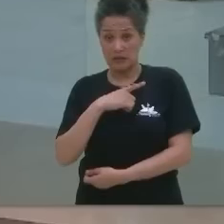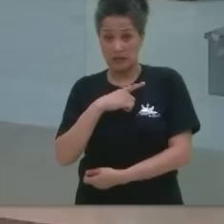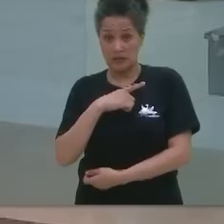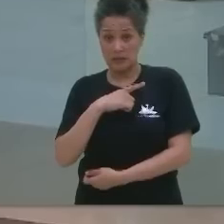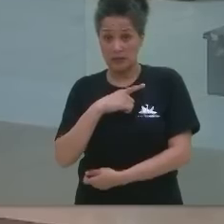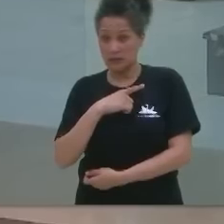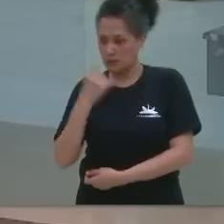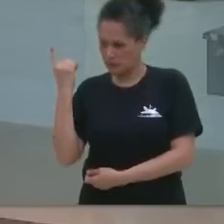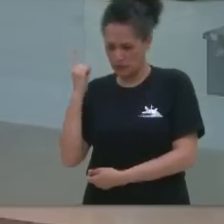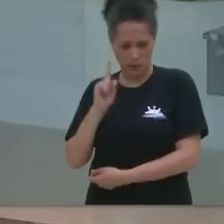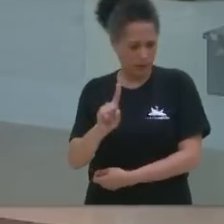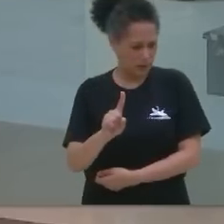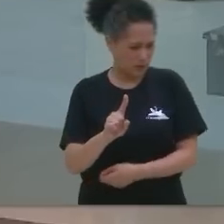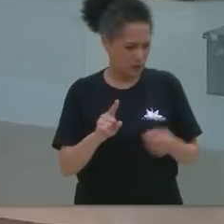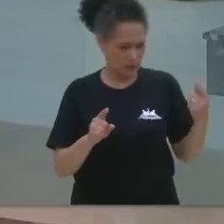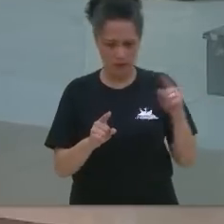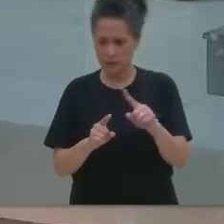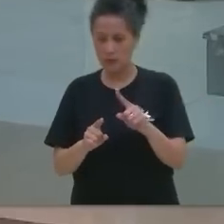desapercebidos.